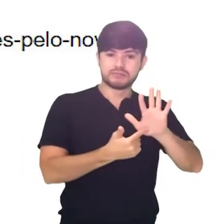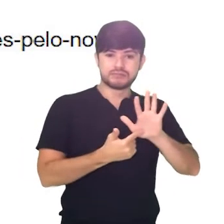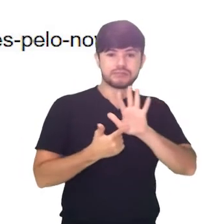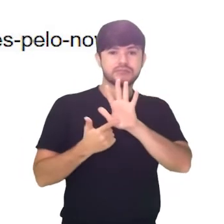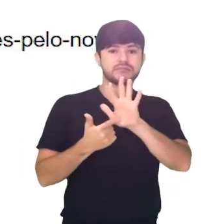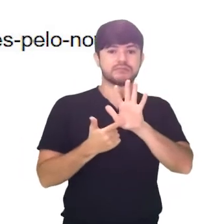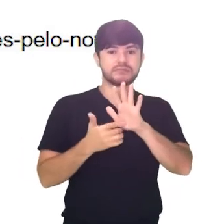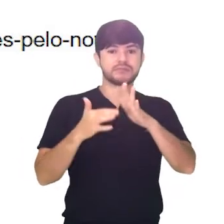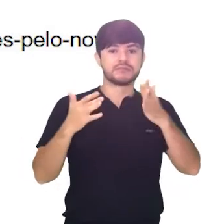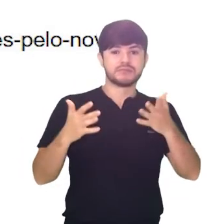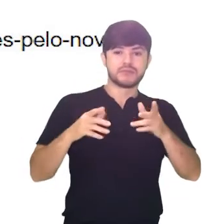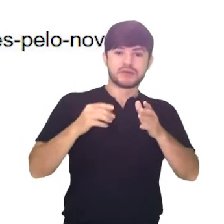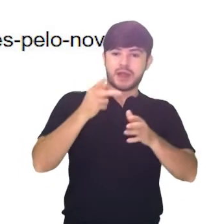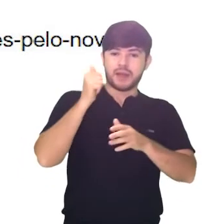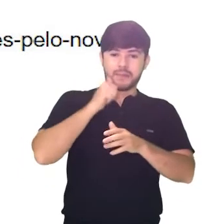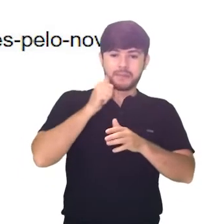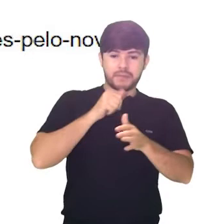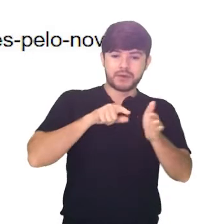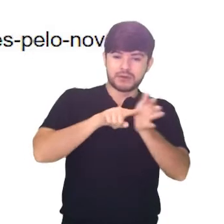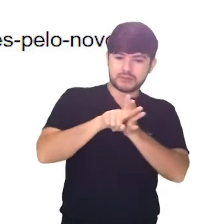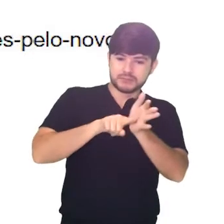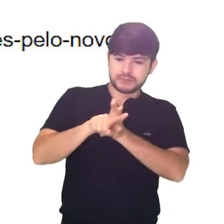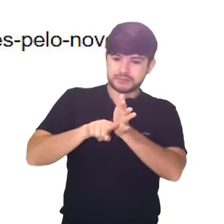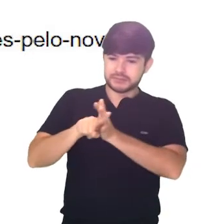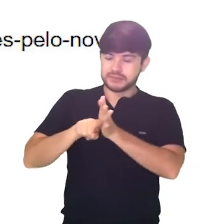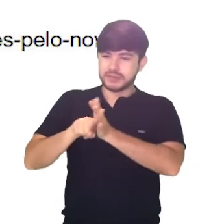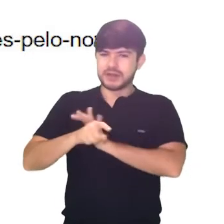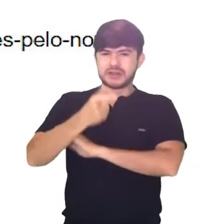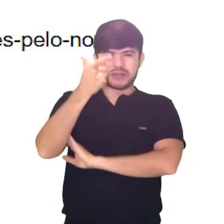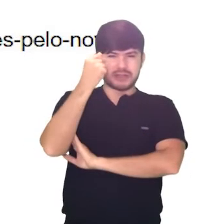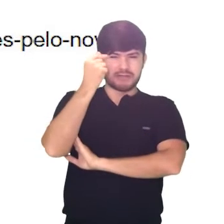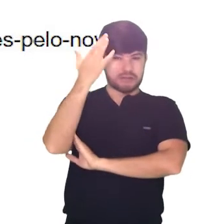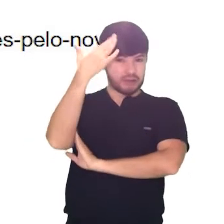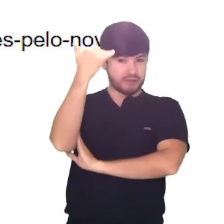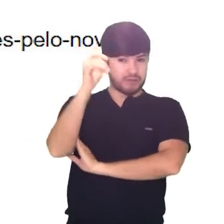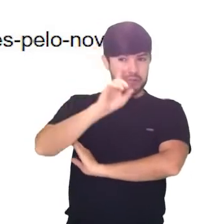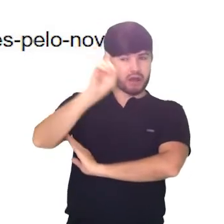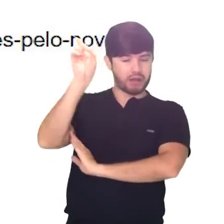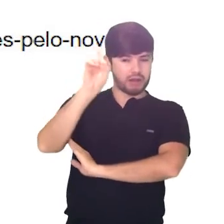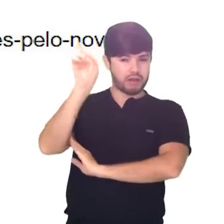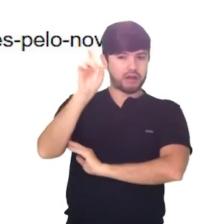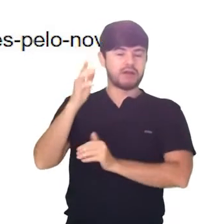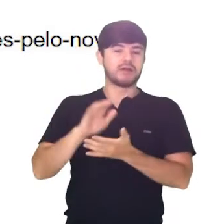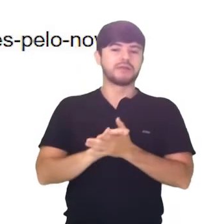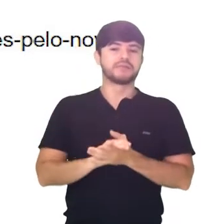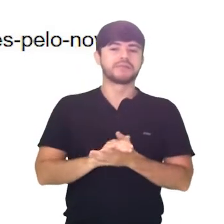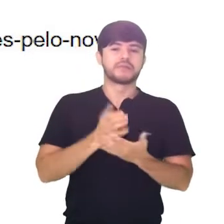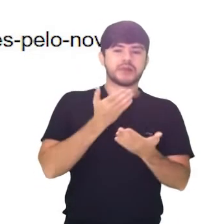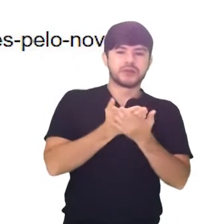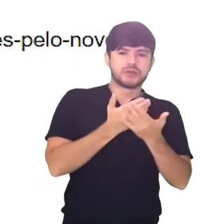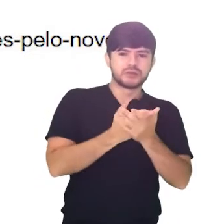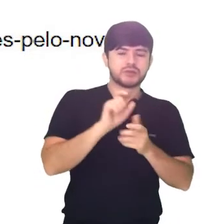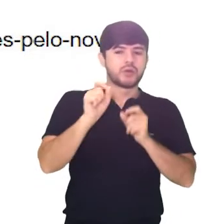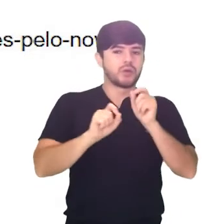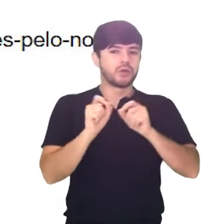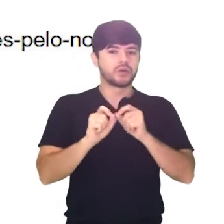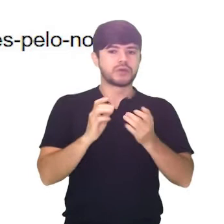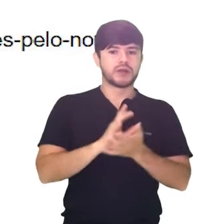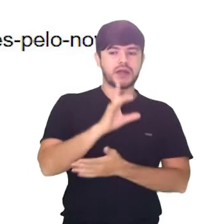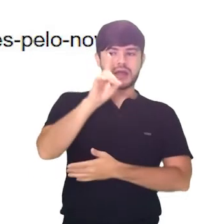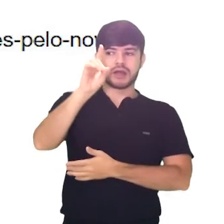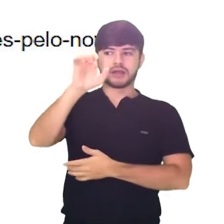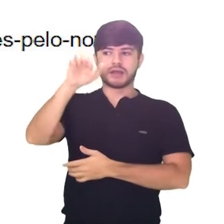a pesquisadora da Universidade de Oxford apontou uma poderosa interação entre demografia e mortalidade